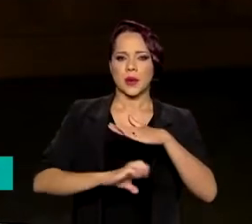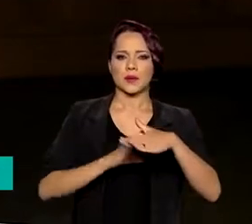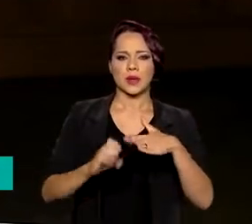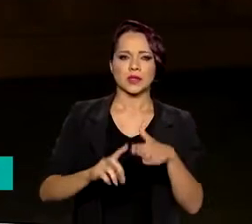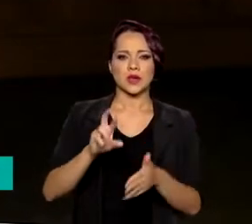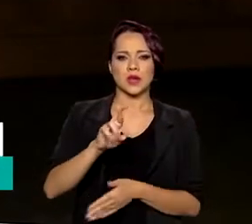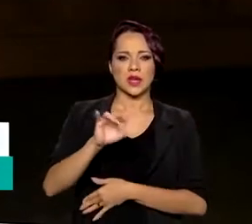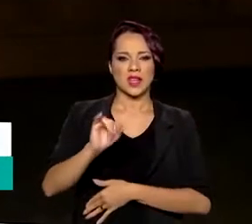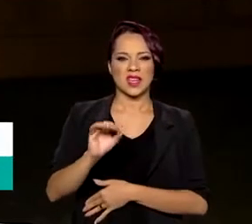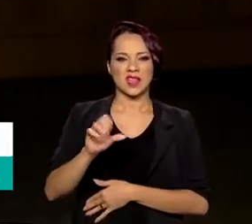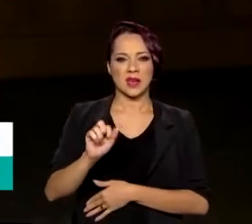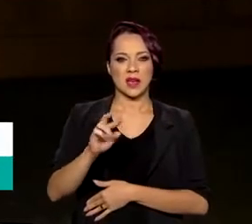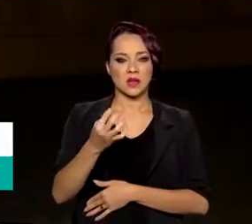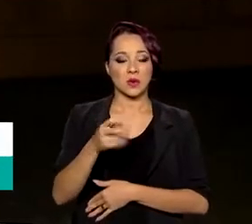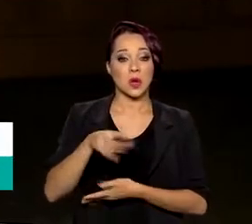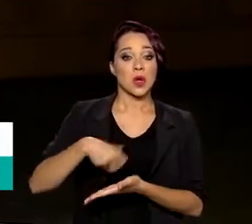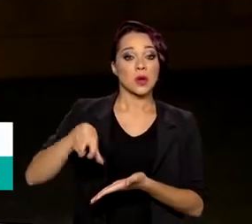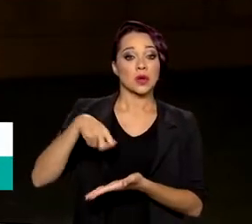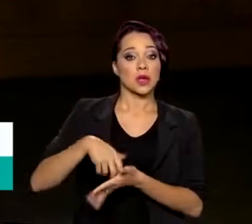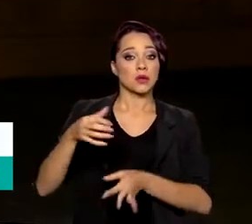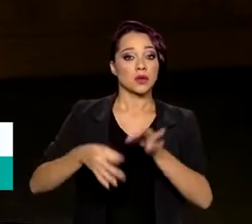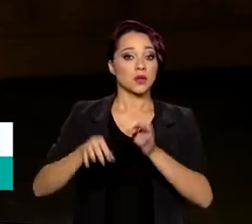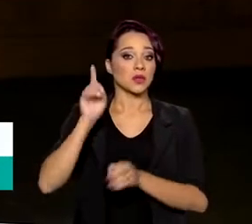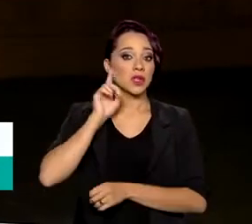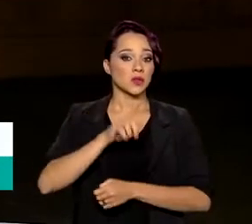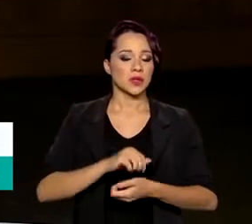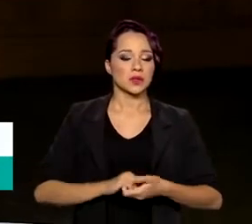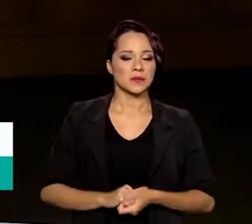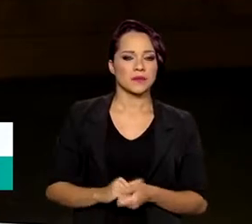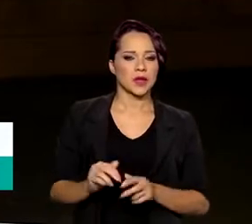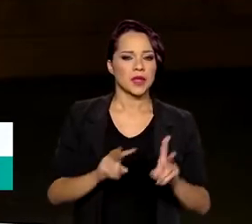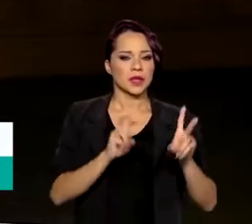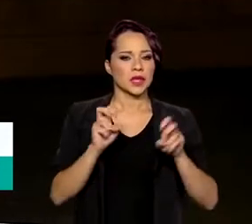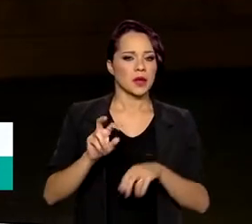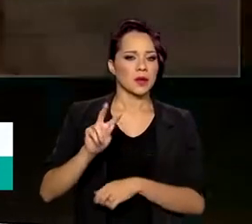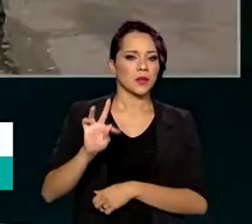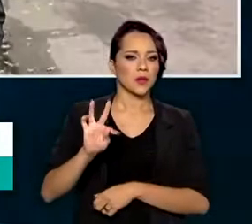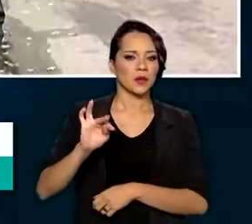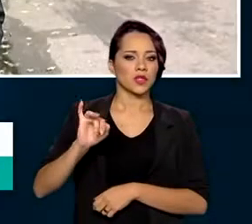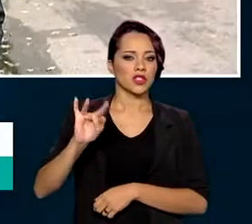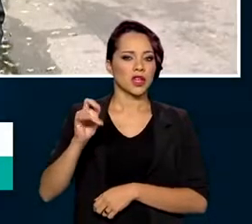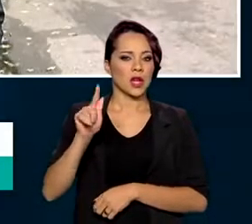Arthur acaba de ser condenado pela justiça americana. Assunto para Tiago